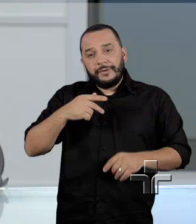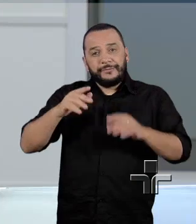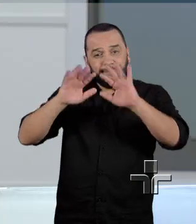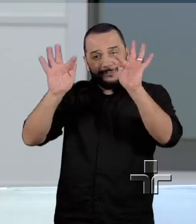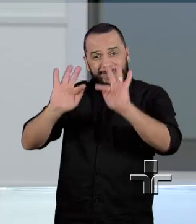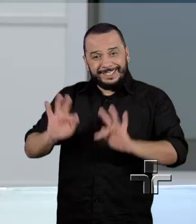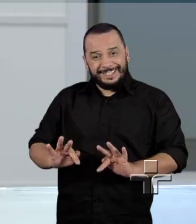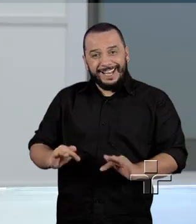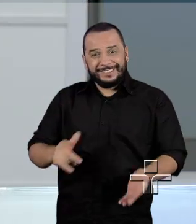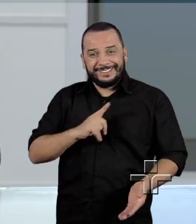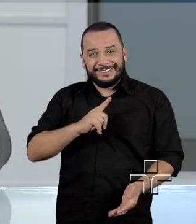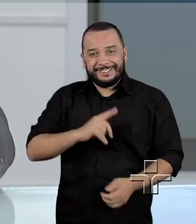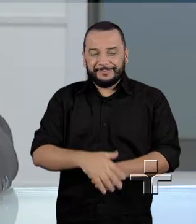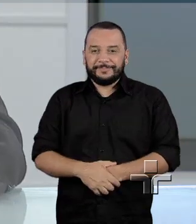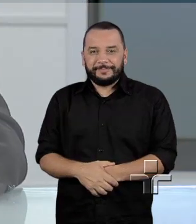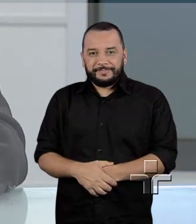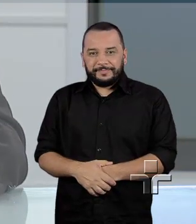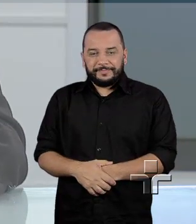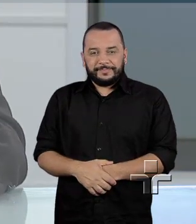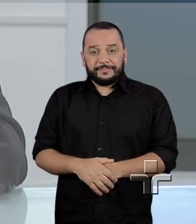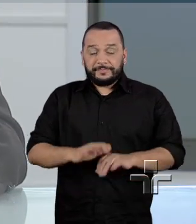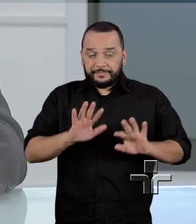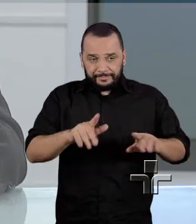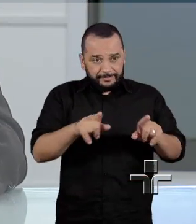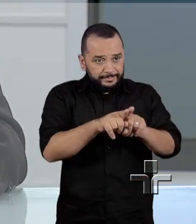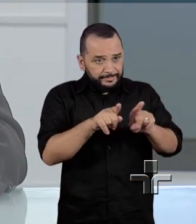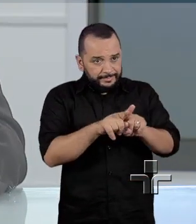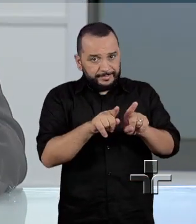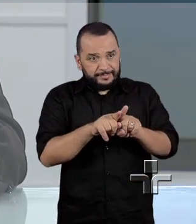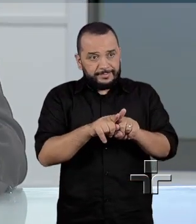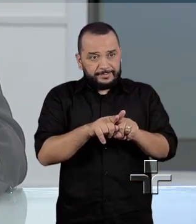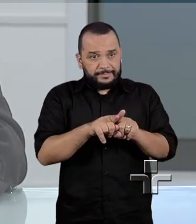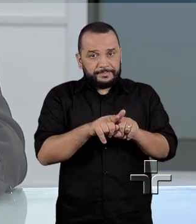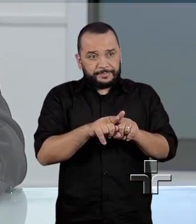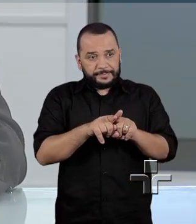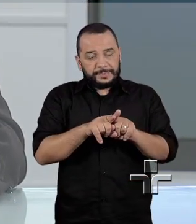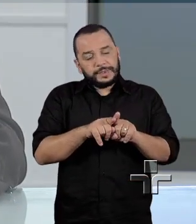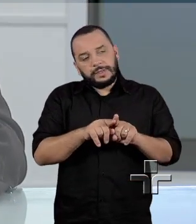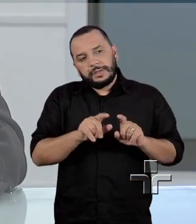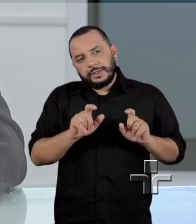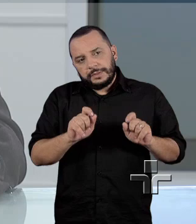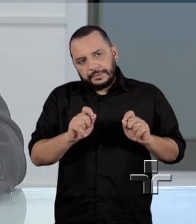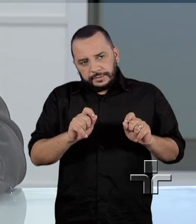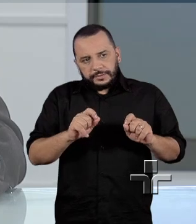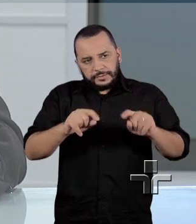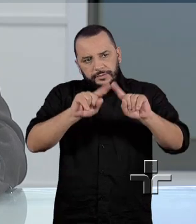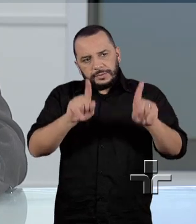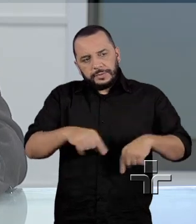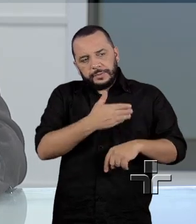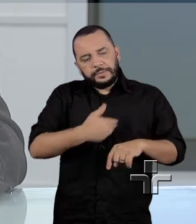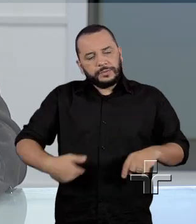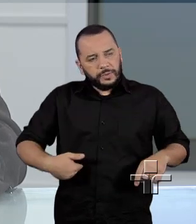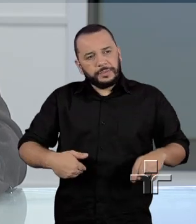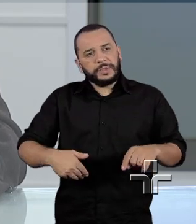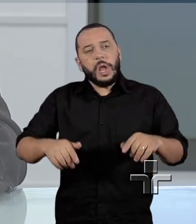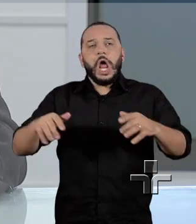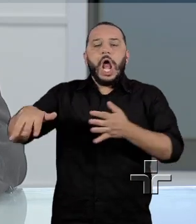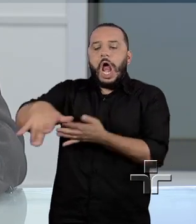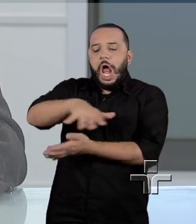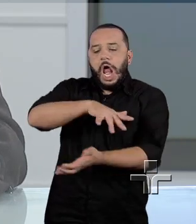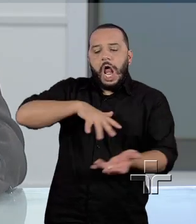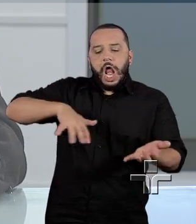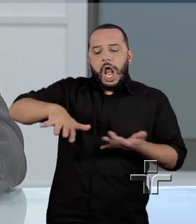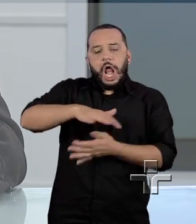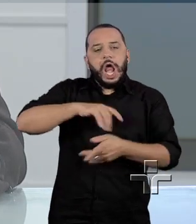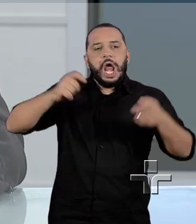Bonito. Flávio Galvão. O que eu acho é que o funcionalismo fazer greve, ele não está fazendo greve